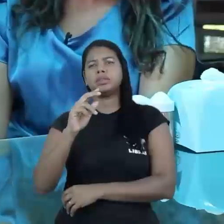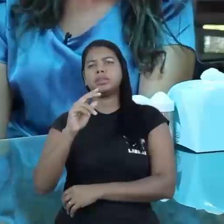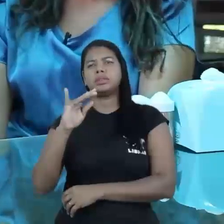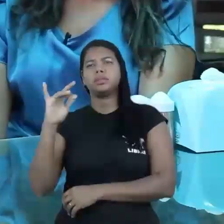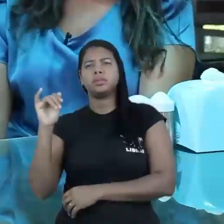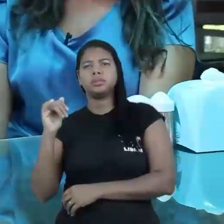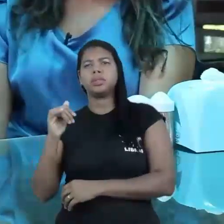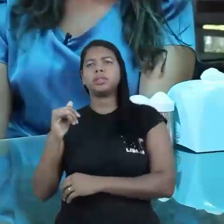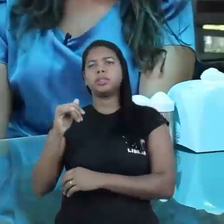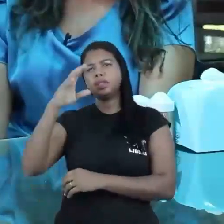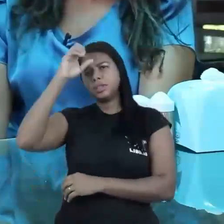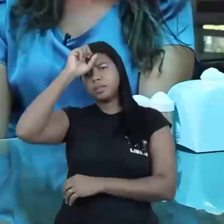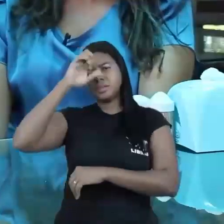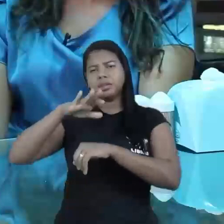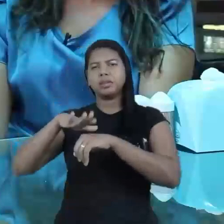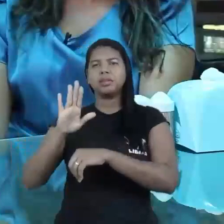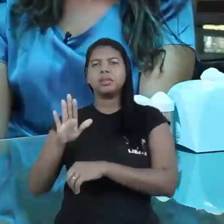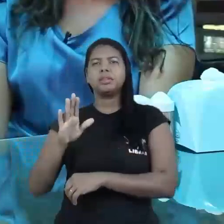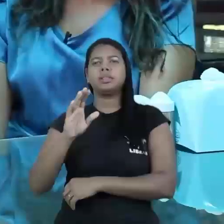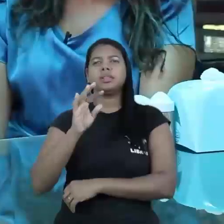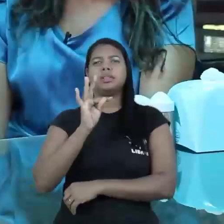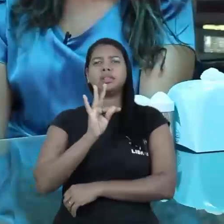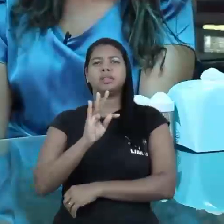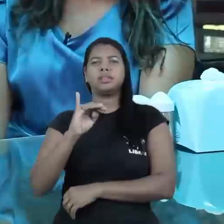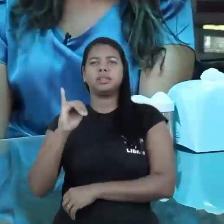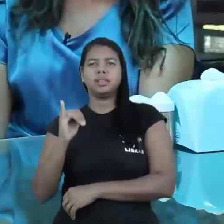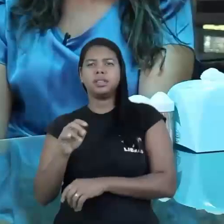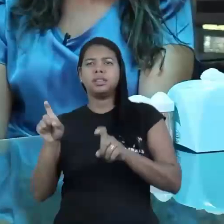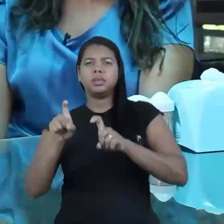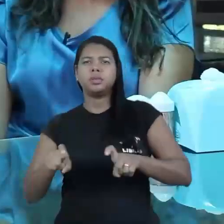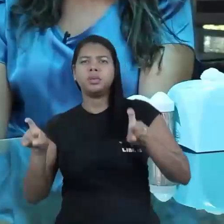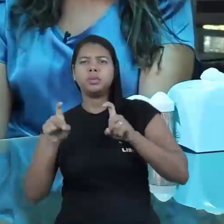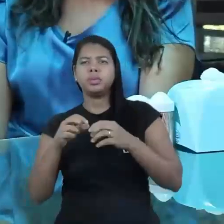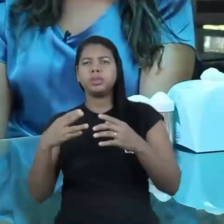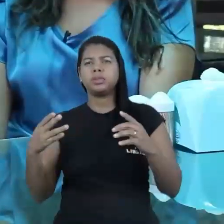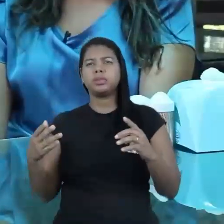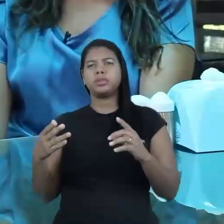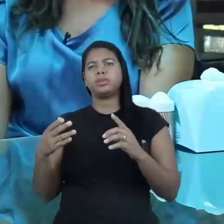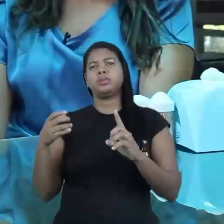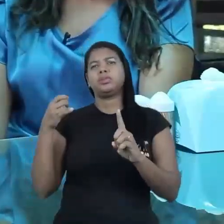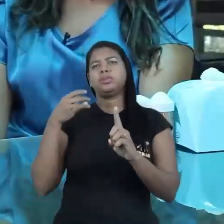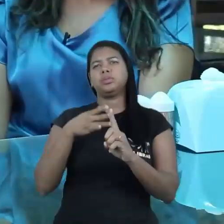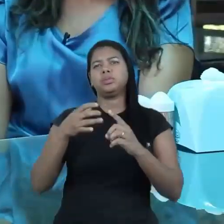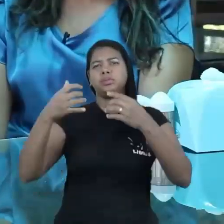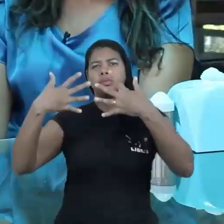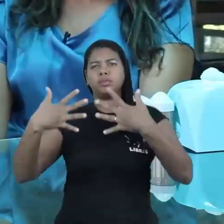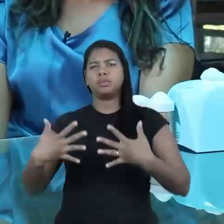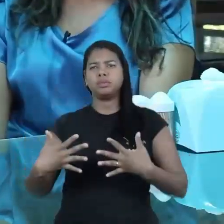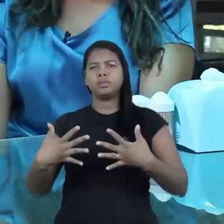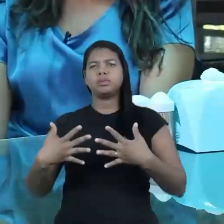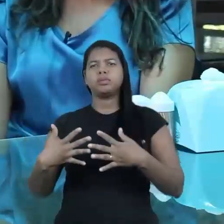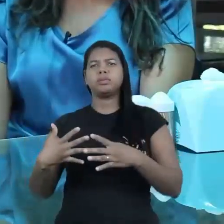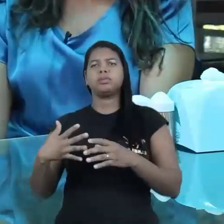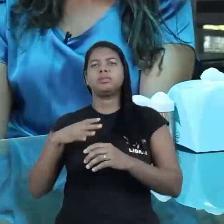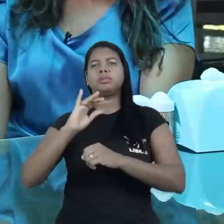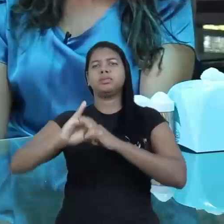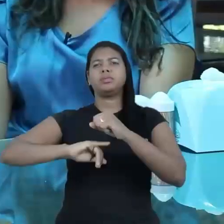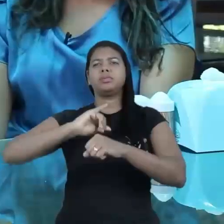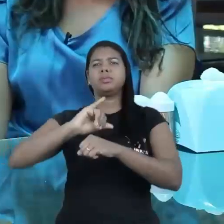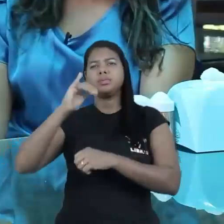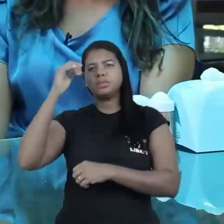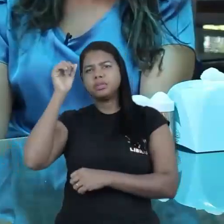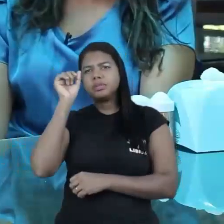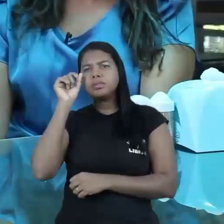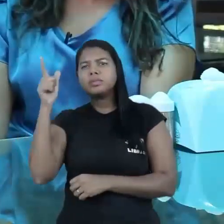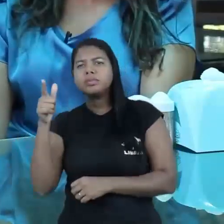TI. Eu comecei a fazer manutenções, impressora, computador, rede, e de certa forma isso foi despertando cada vez mais o